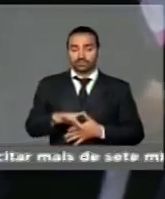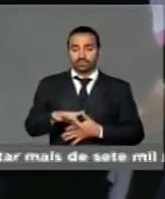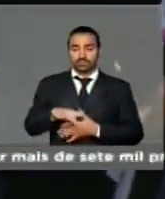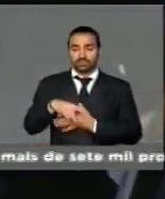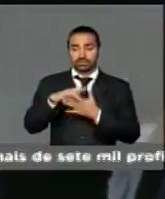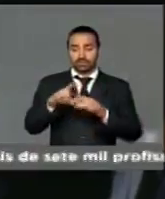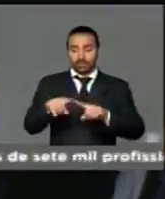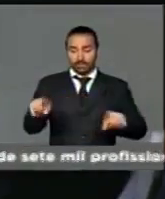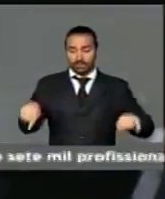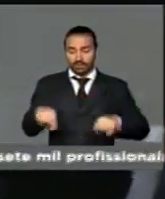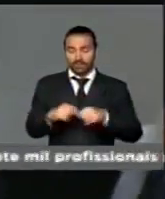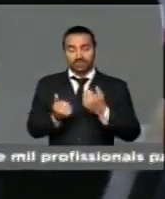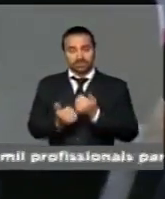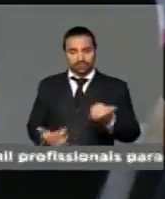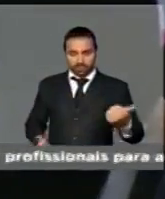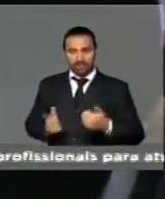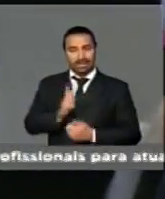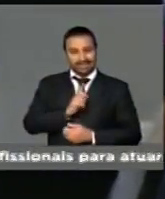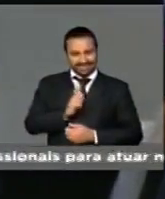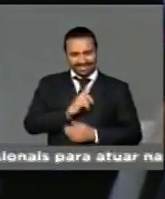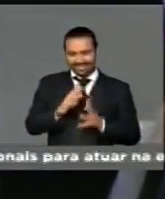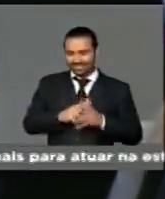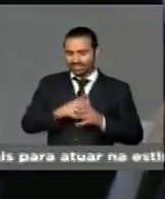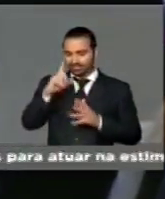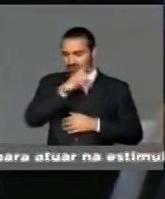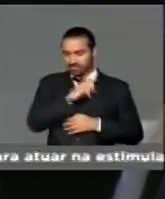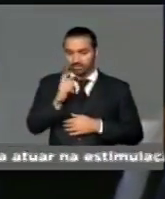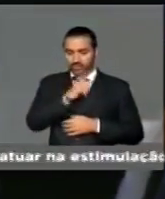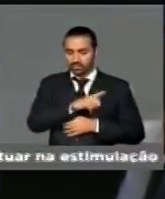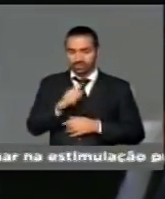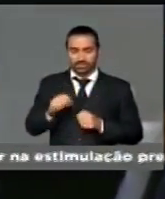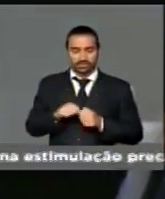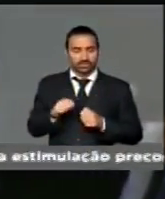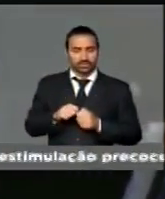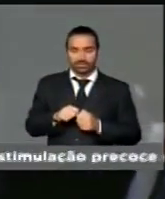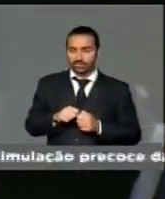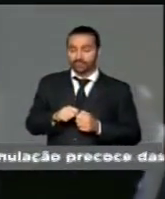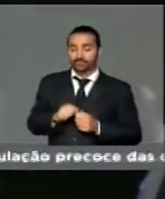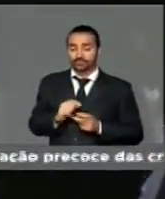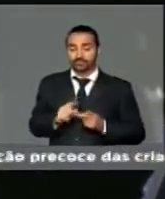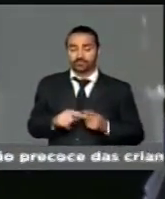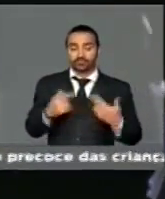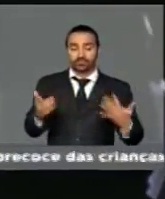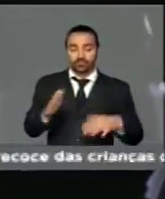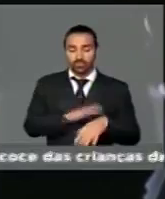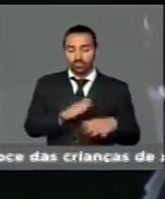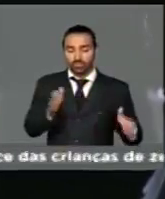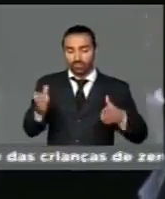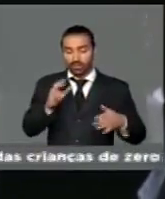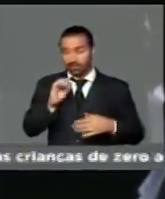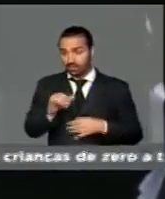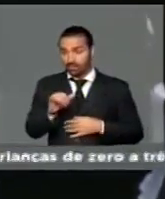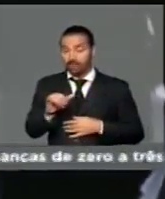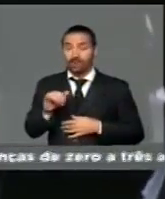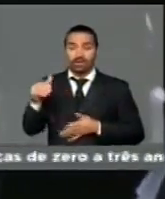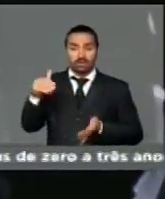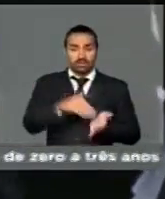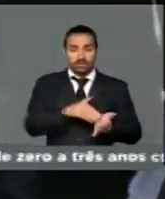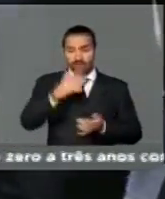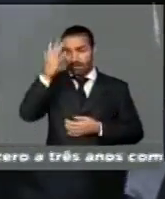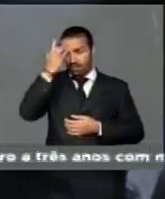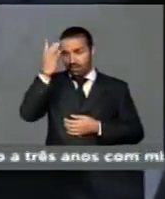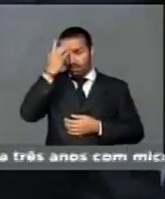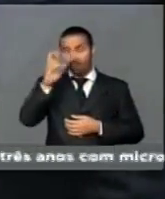os gabinetes e as assessorias estão com dificuldade de fazer esse encaminhamento, e esse prazo, se for peremptório até amanhã,